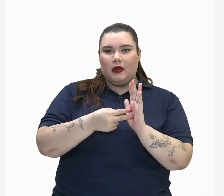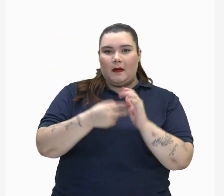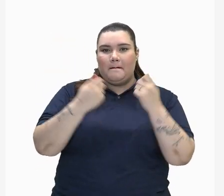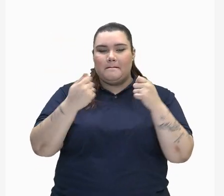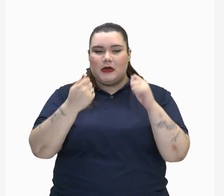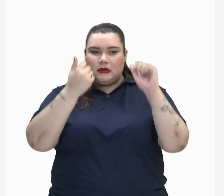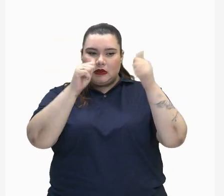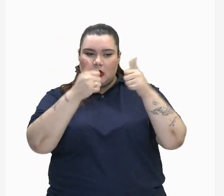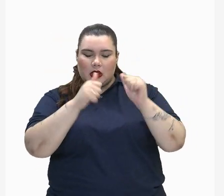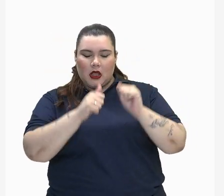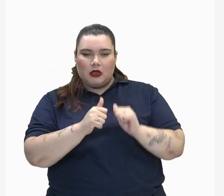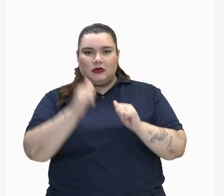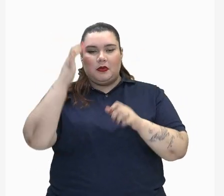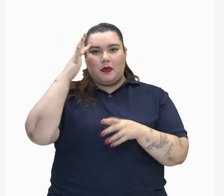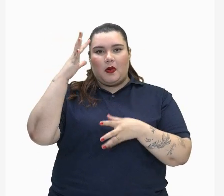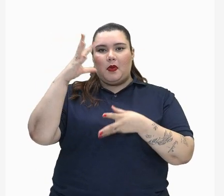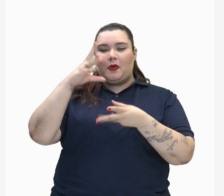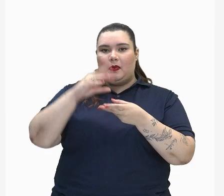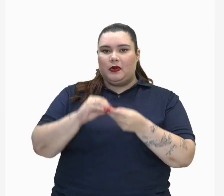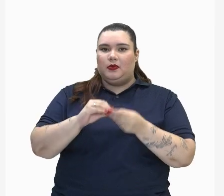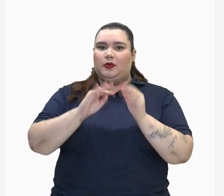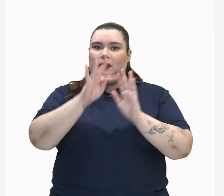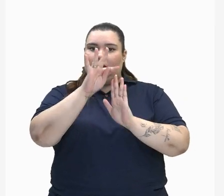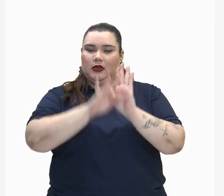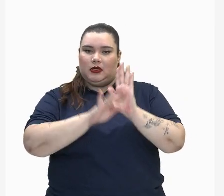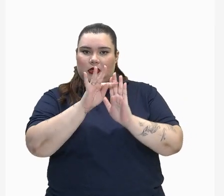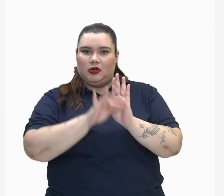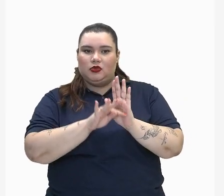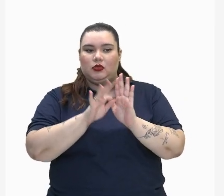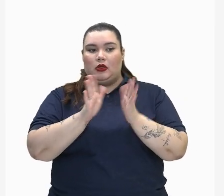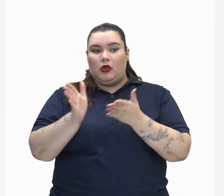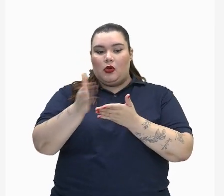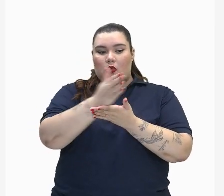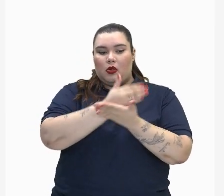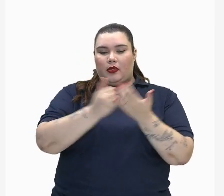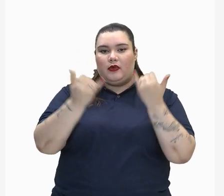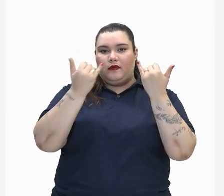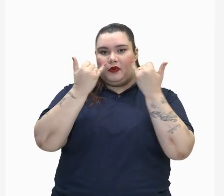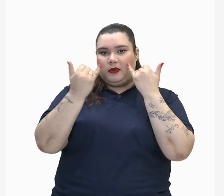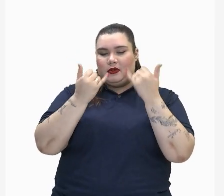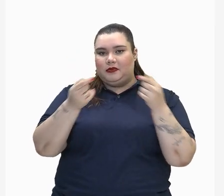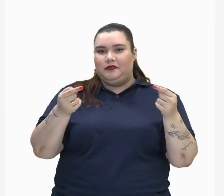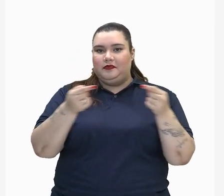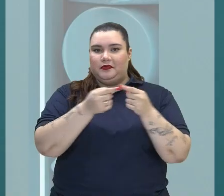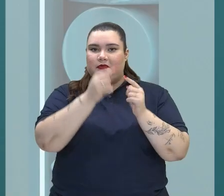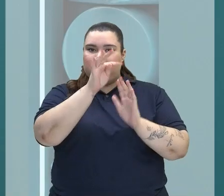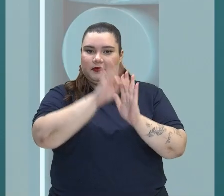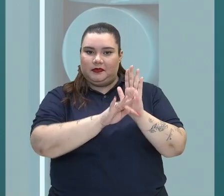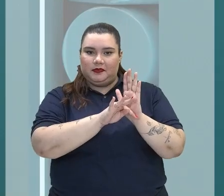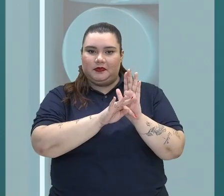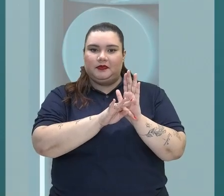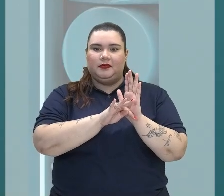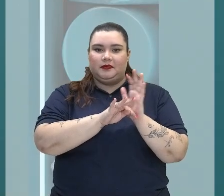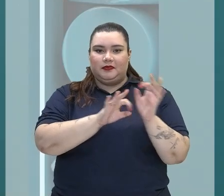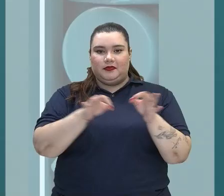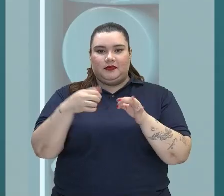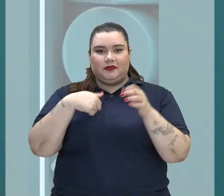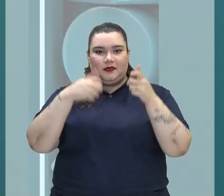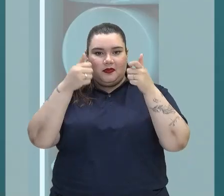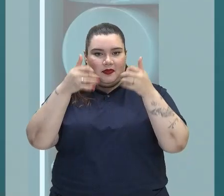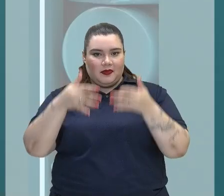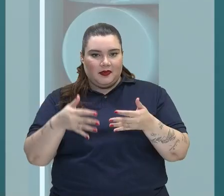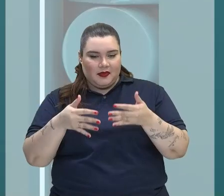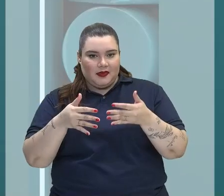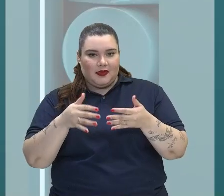uma interpretação mediante os elementos que estão ali naquele texto. Né? Como eu falei, não é